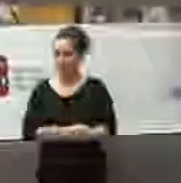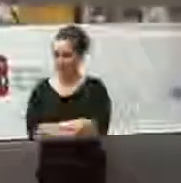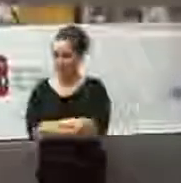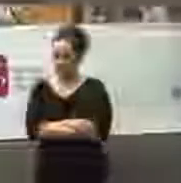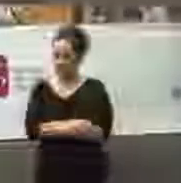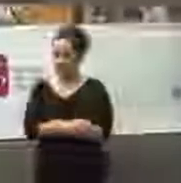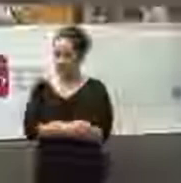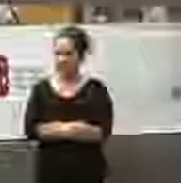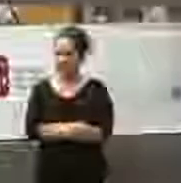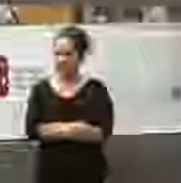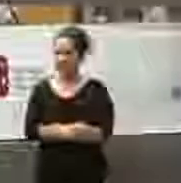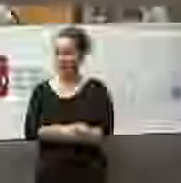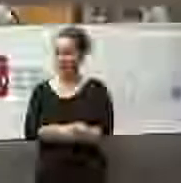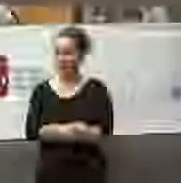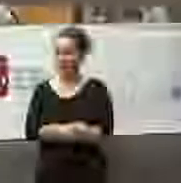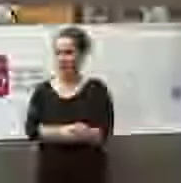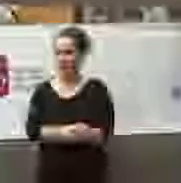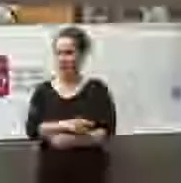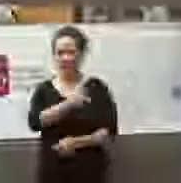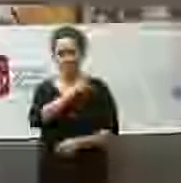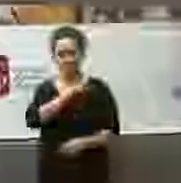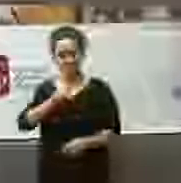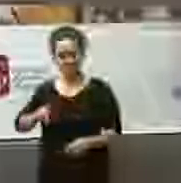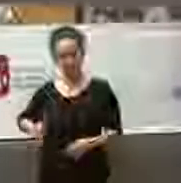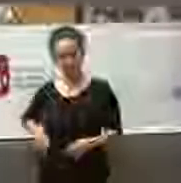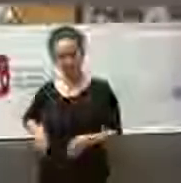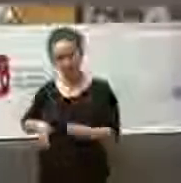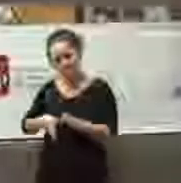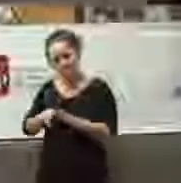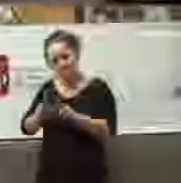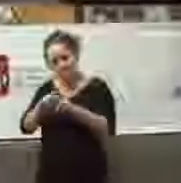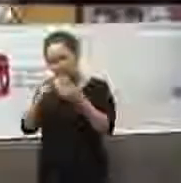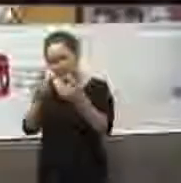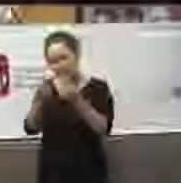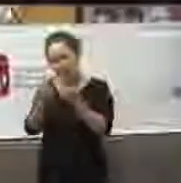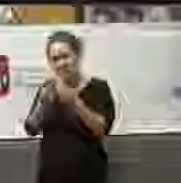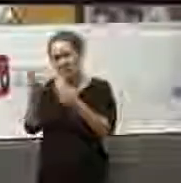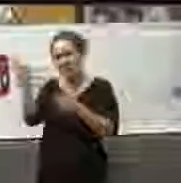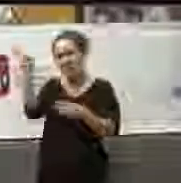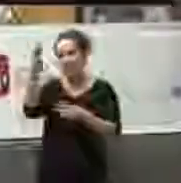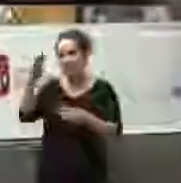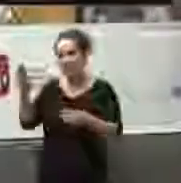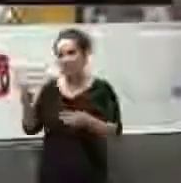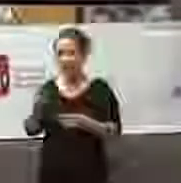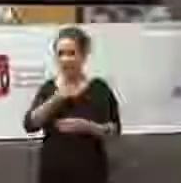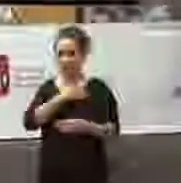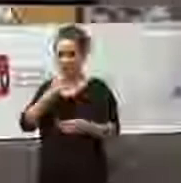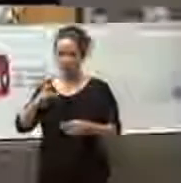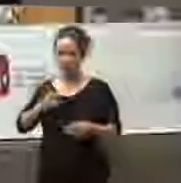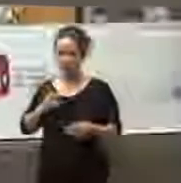o senhor presidente do conselho nacional de saúde doutor ronald ferreira dos santos